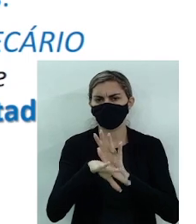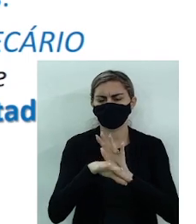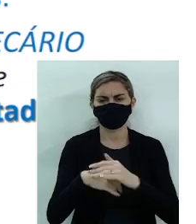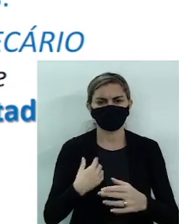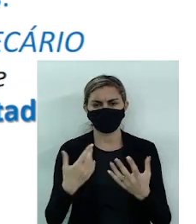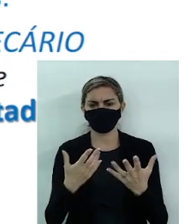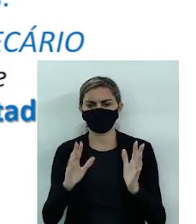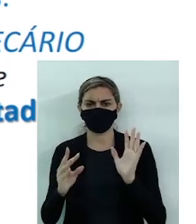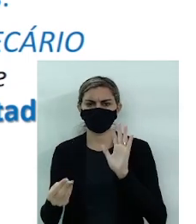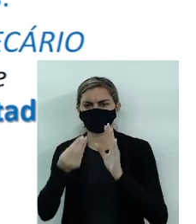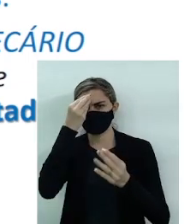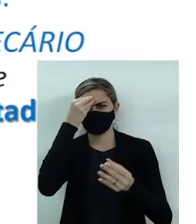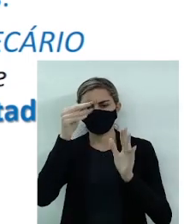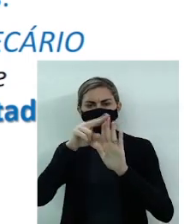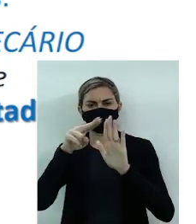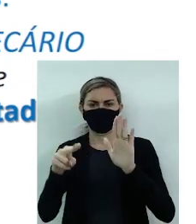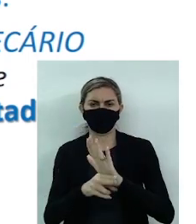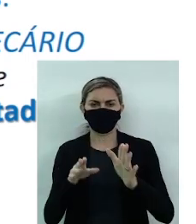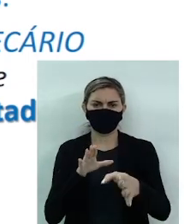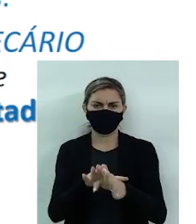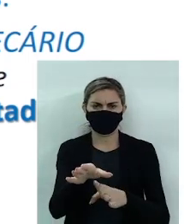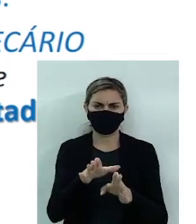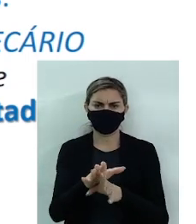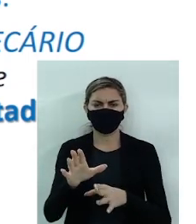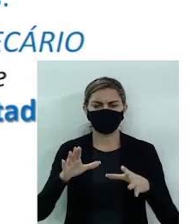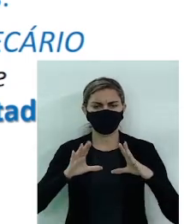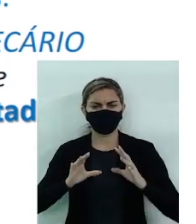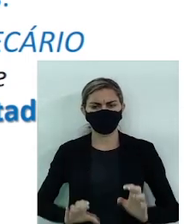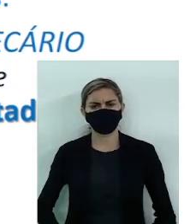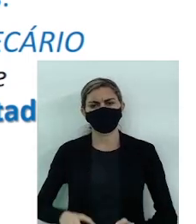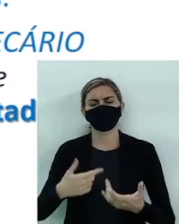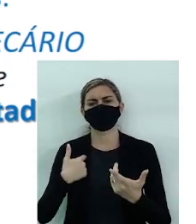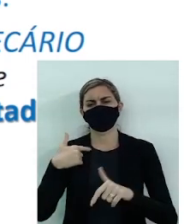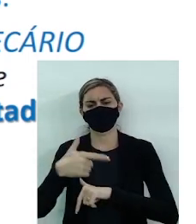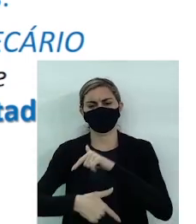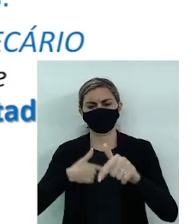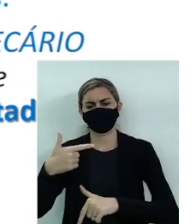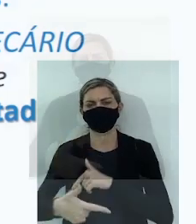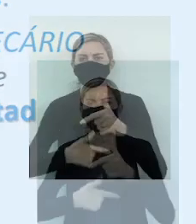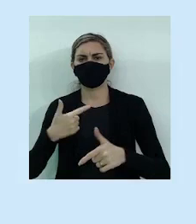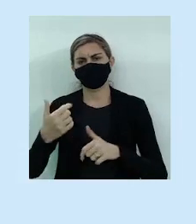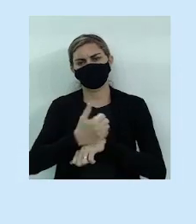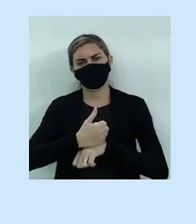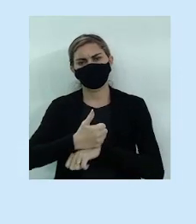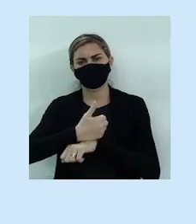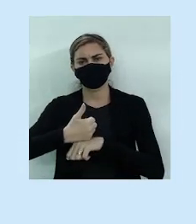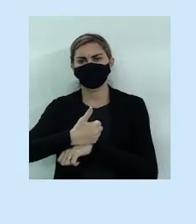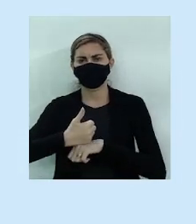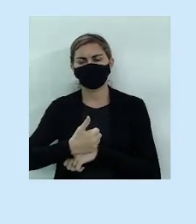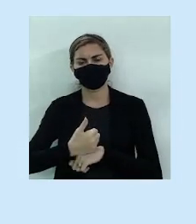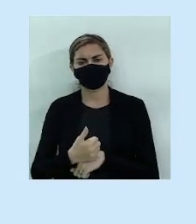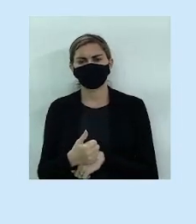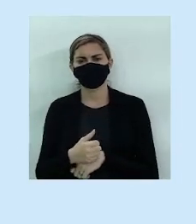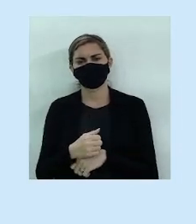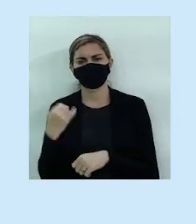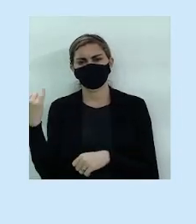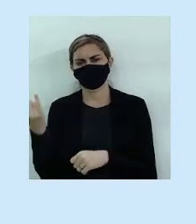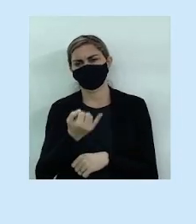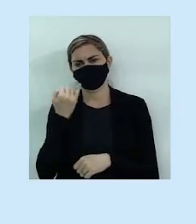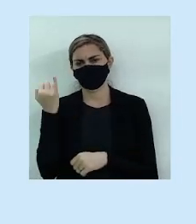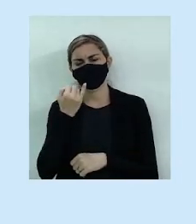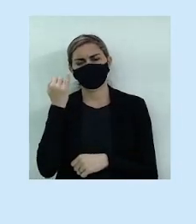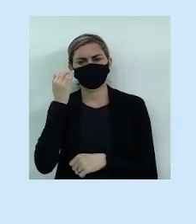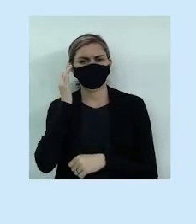quer fixar as normas orientadoras de conduta no exercício das atividades profissionais. Então, é muito importante que a